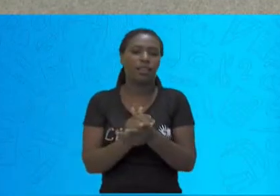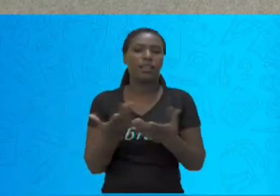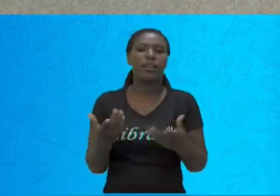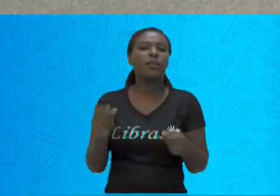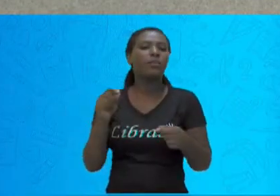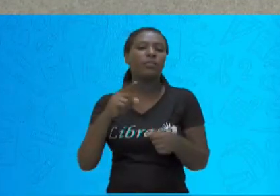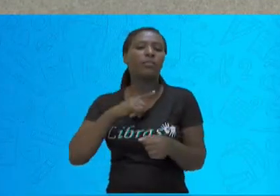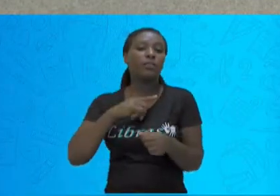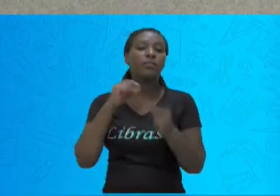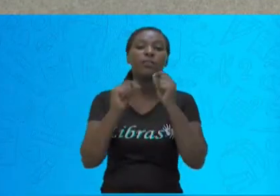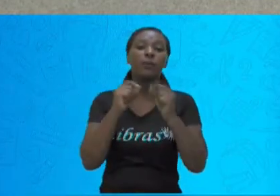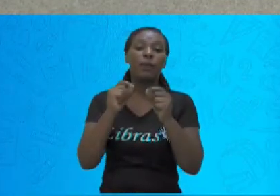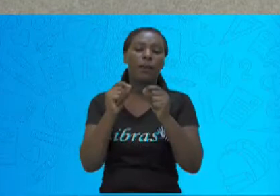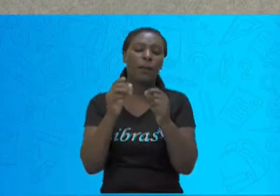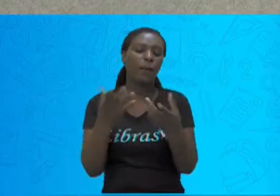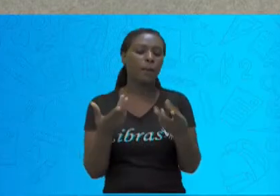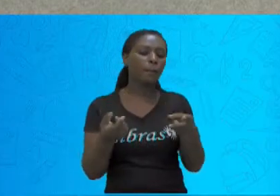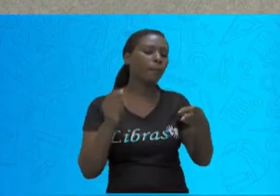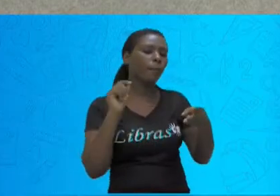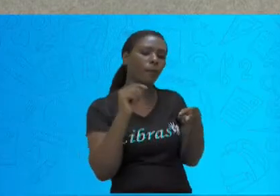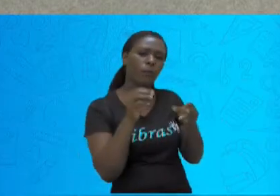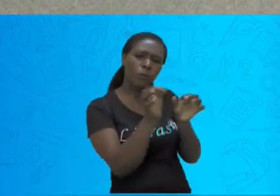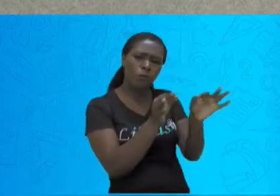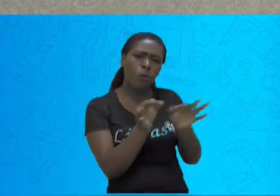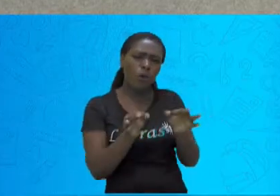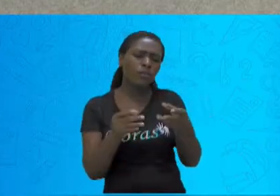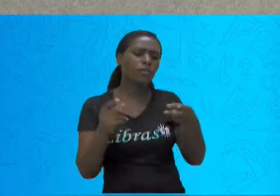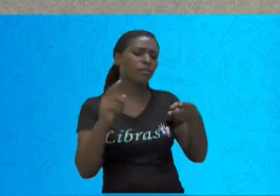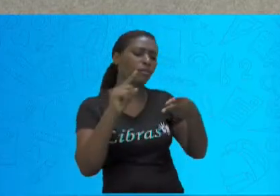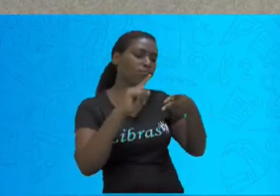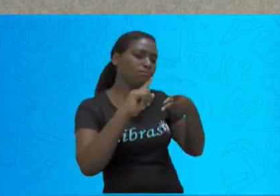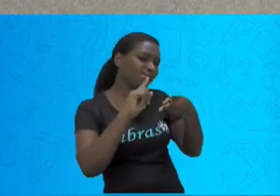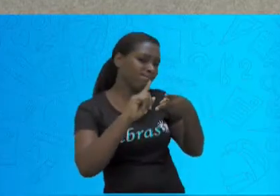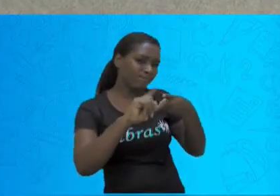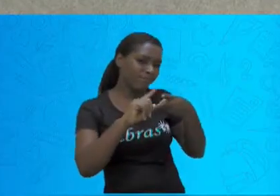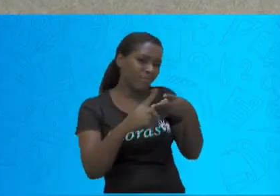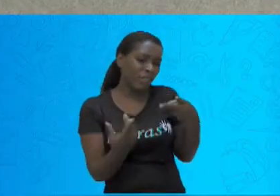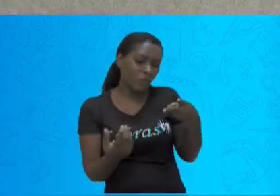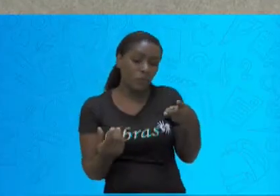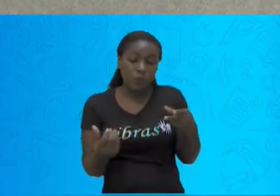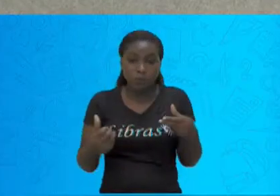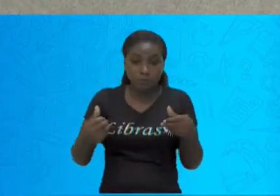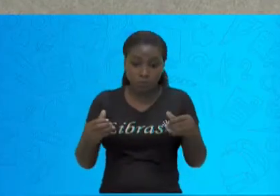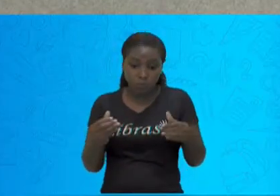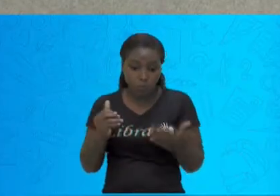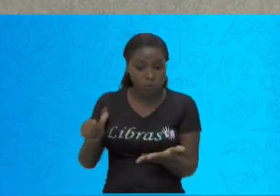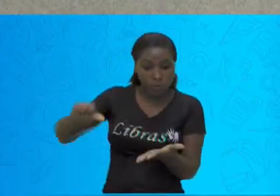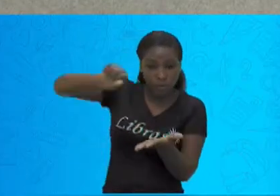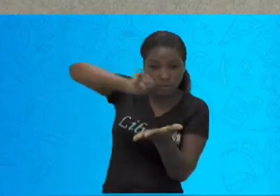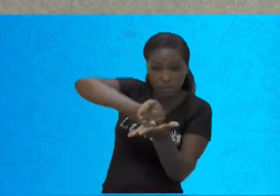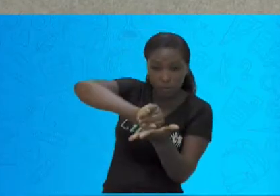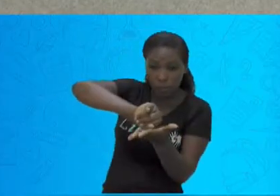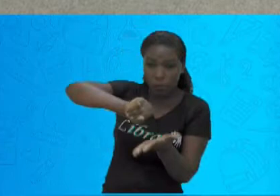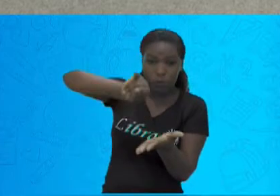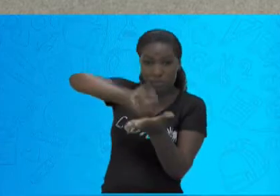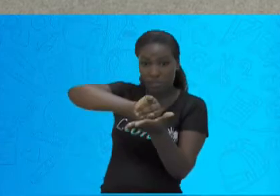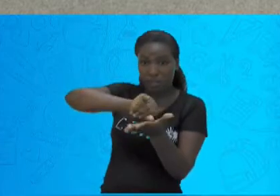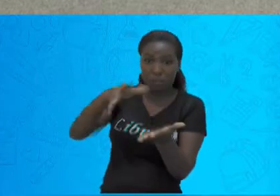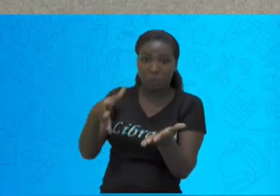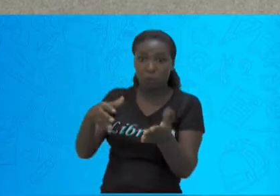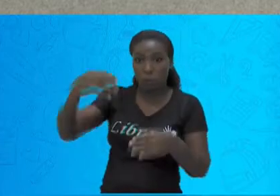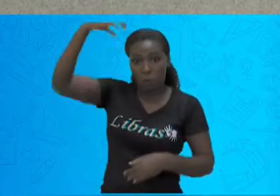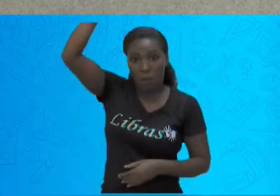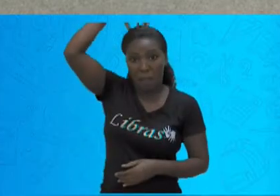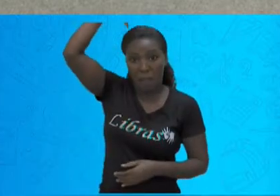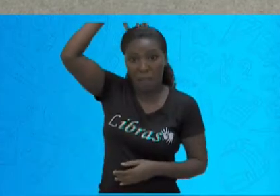por uma organização descentralizada, ou seja, não era centralizada em uma só pessoa, em